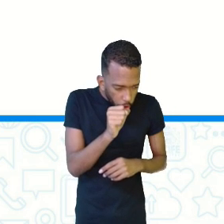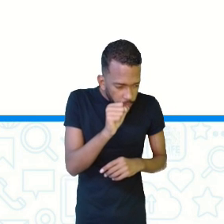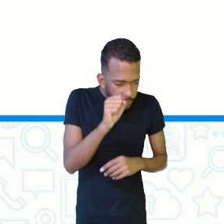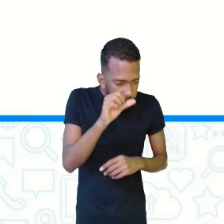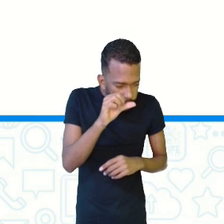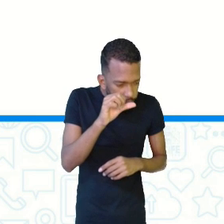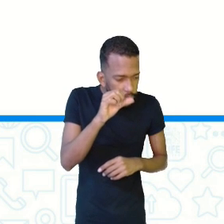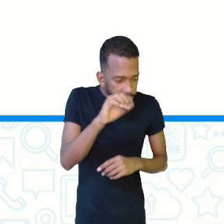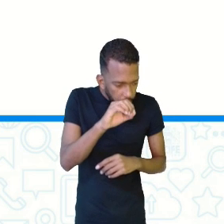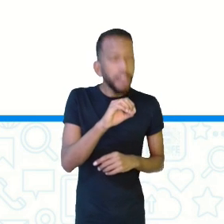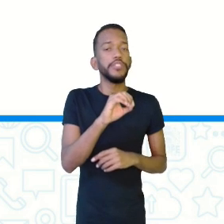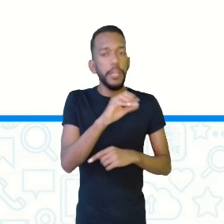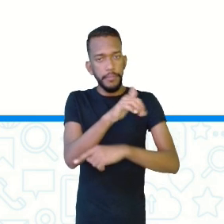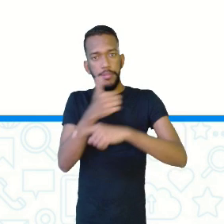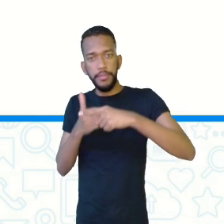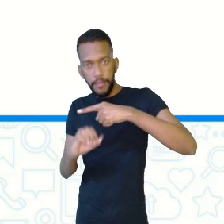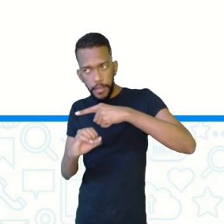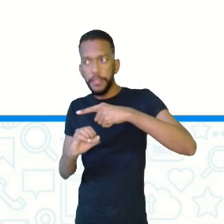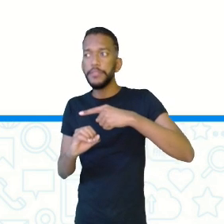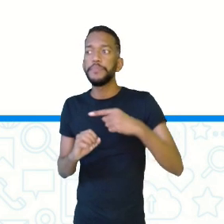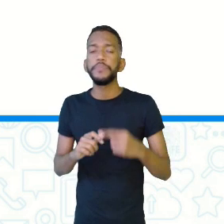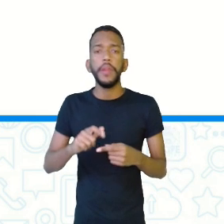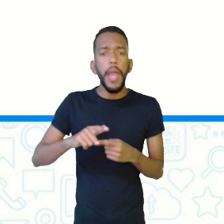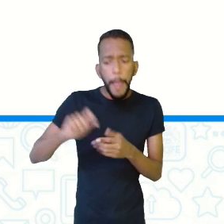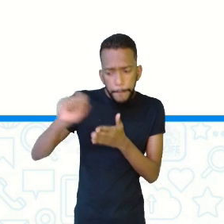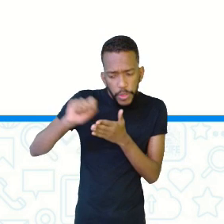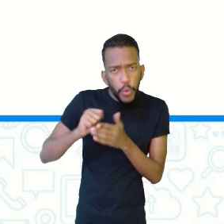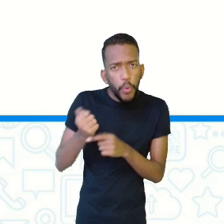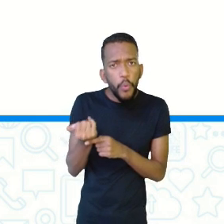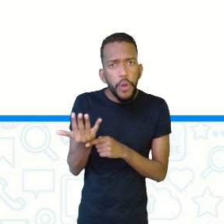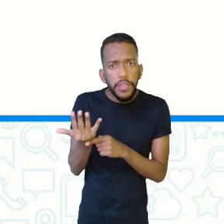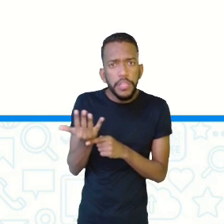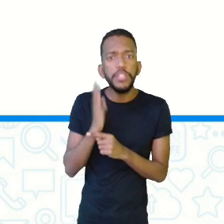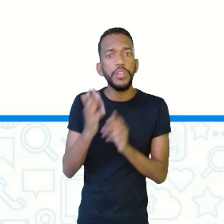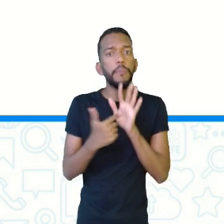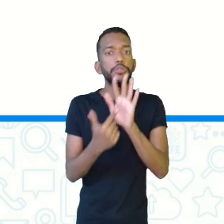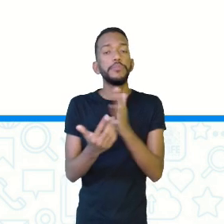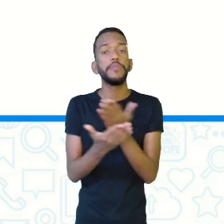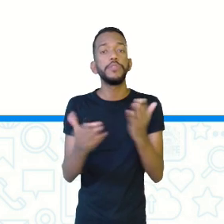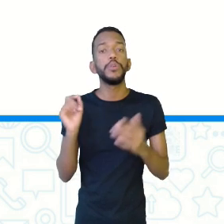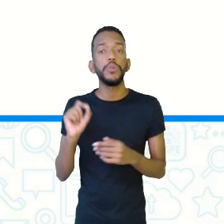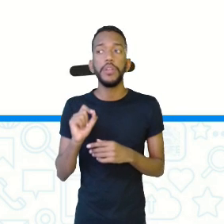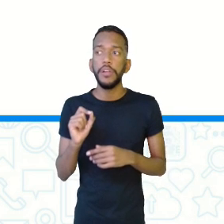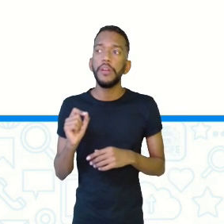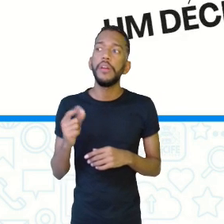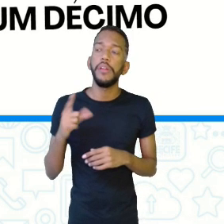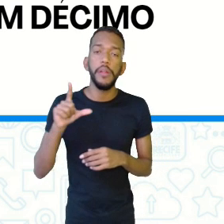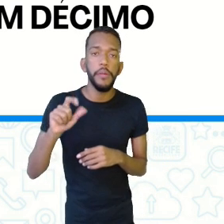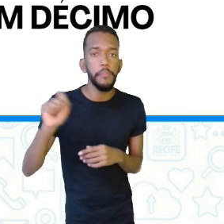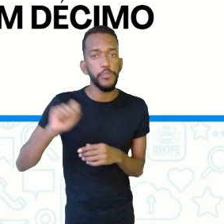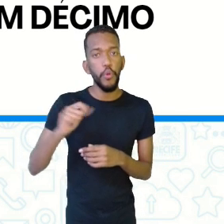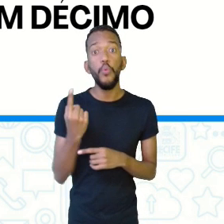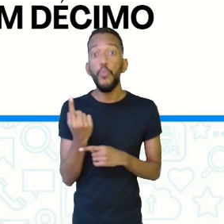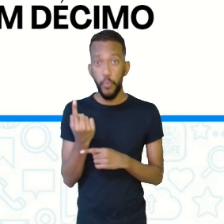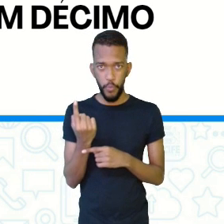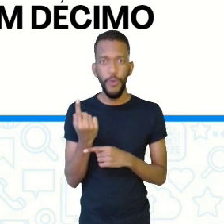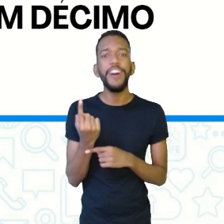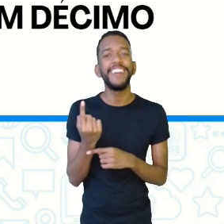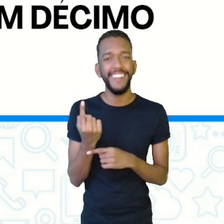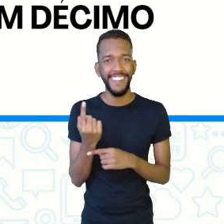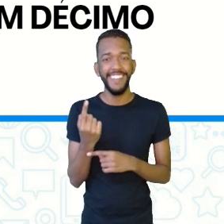E quantas partes Vilma pintou? Está mostrando para vocês. Ela pintou uma.